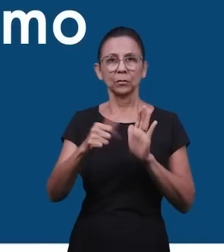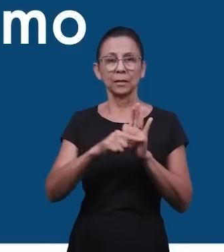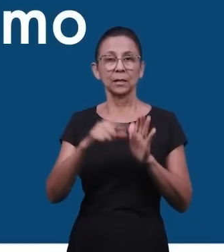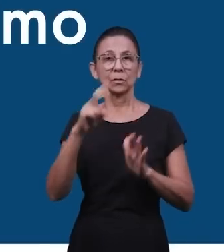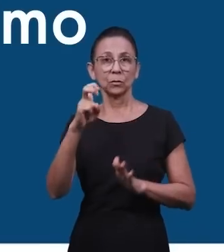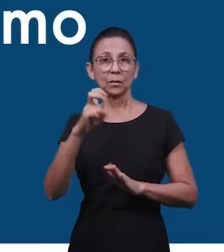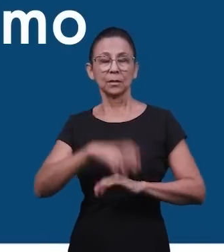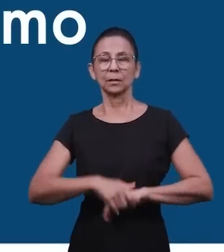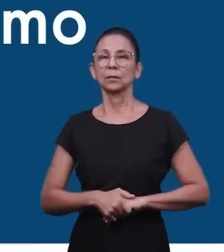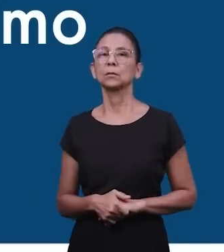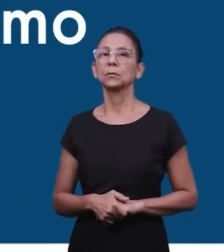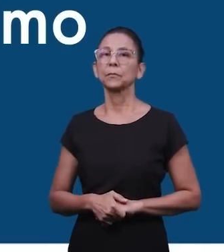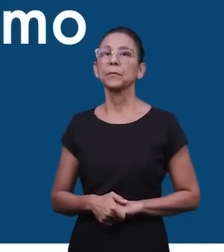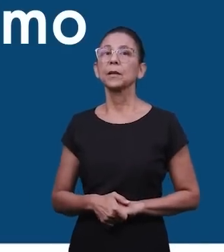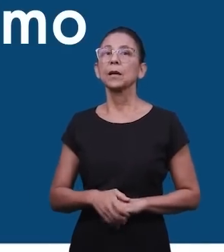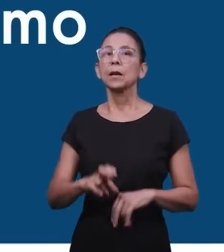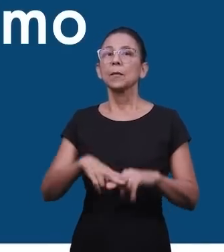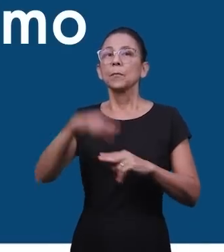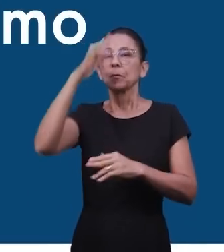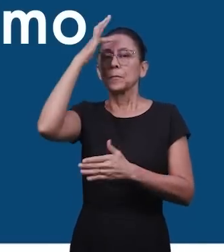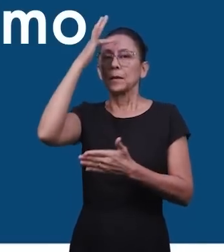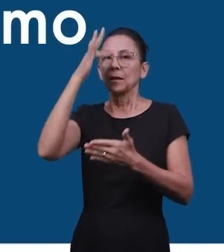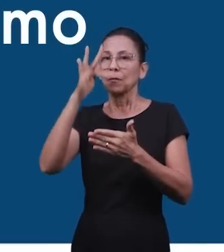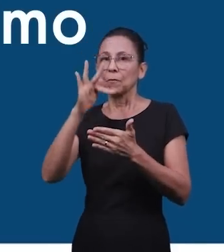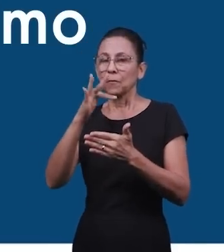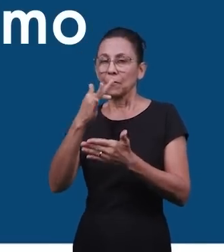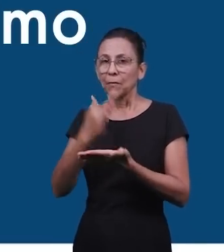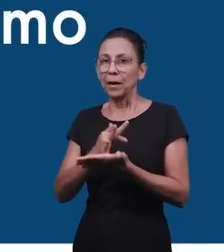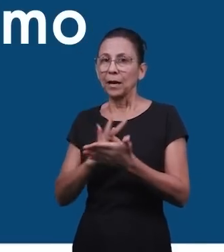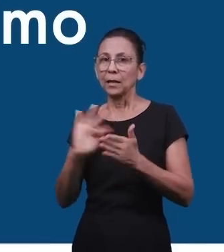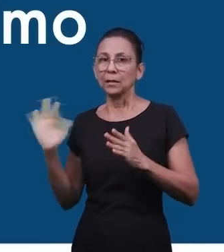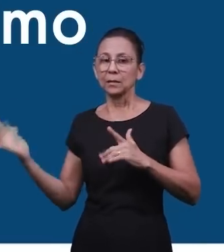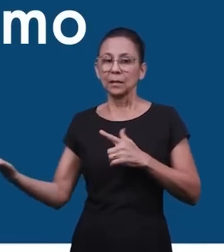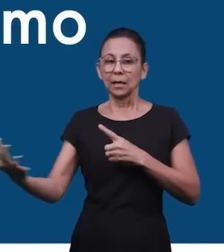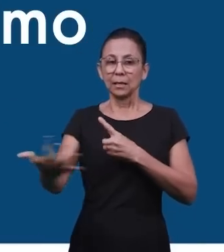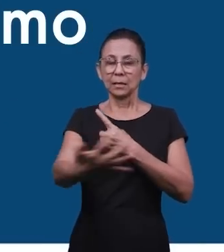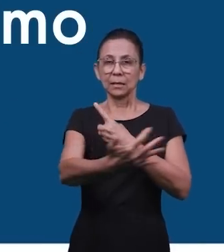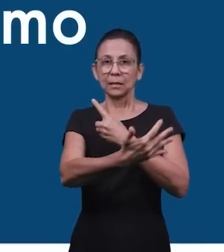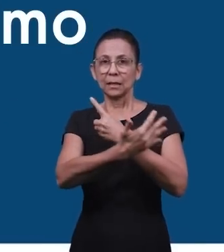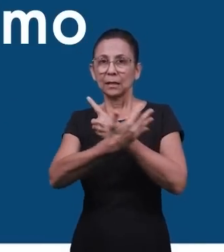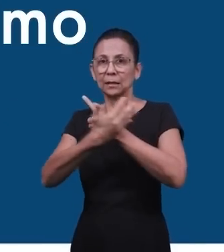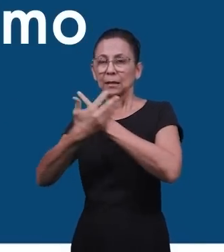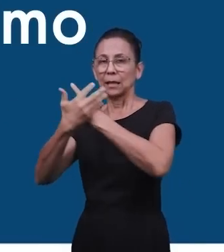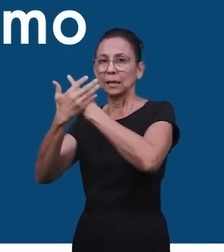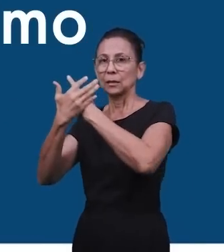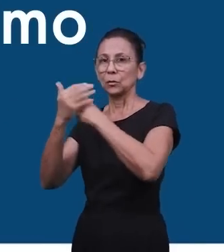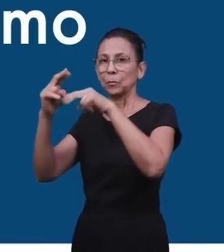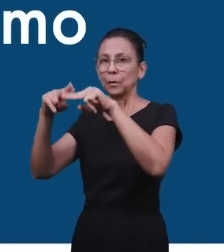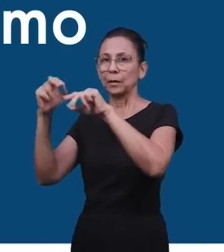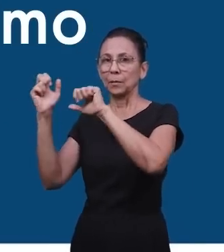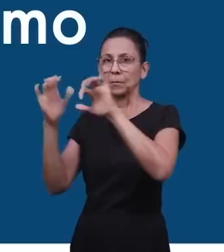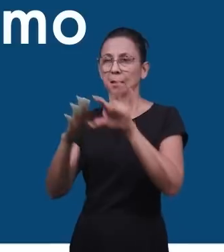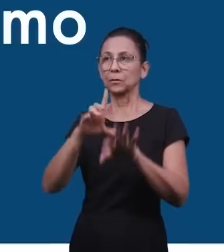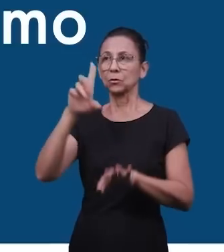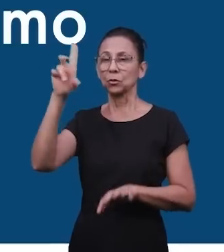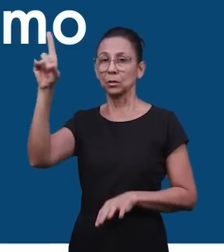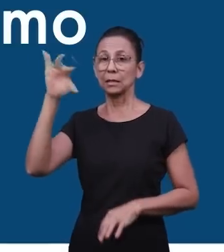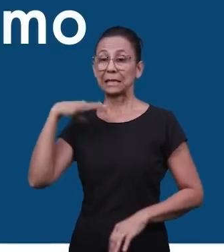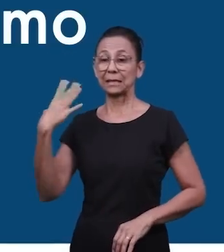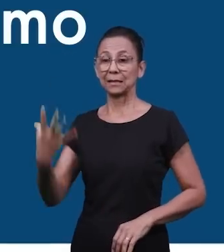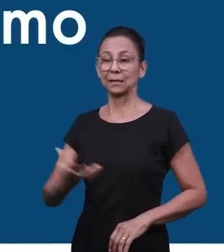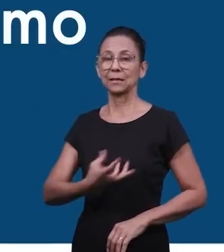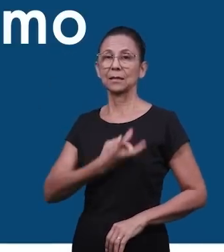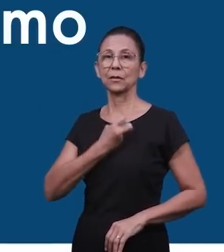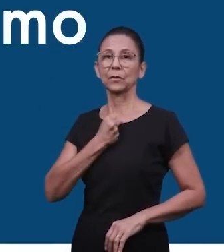que mediante a fé estáis guardados na virtude de Deus para a salvação,